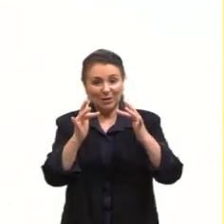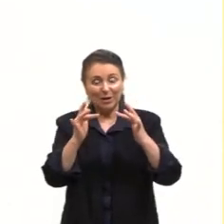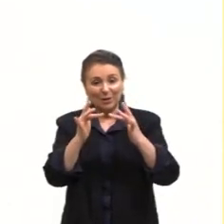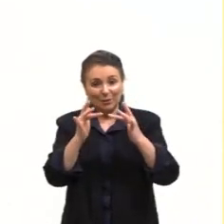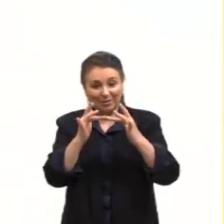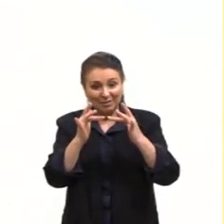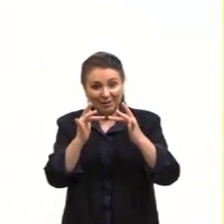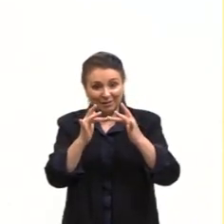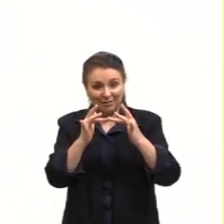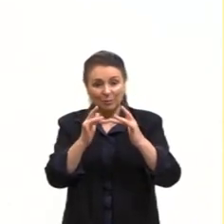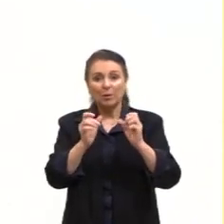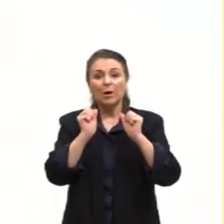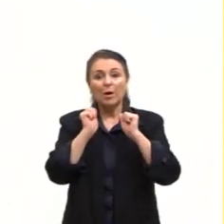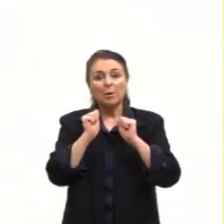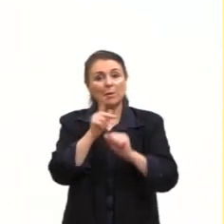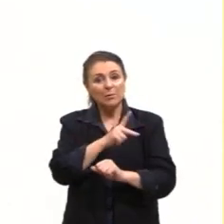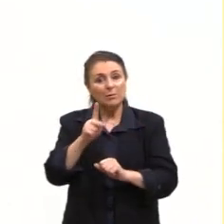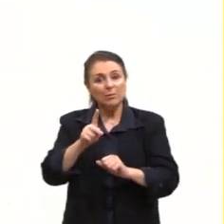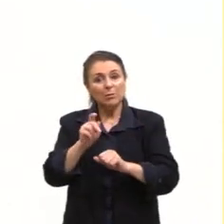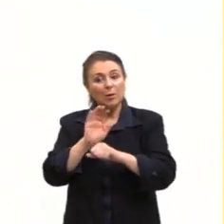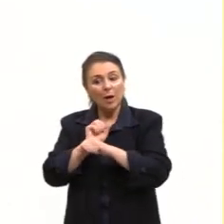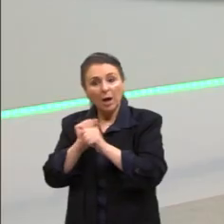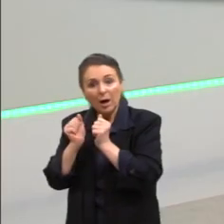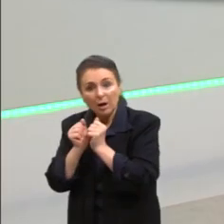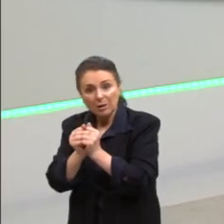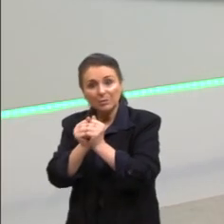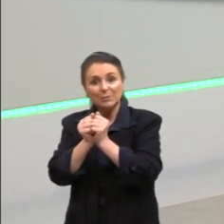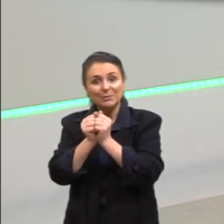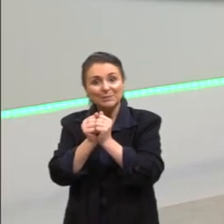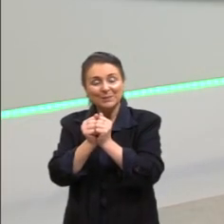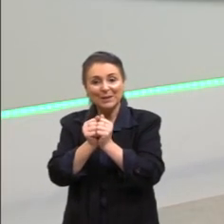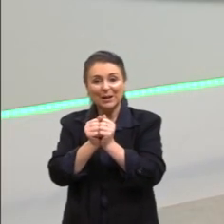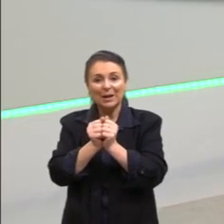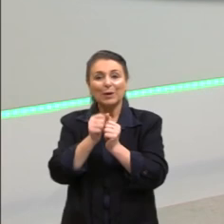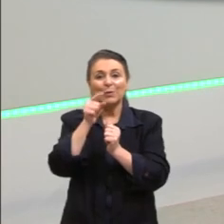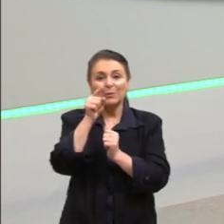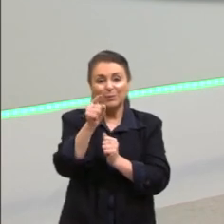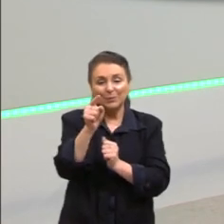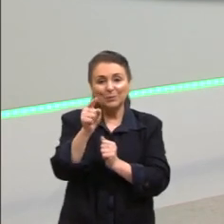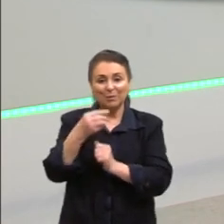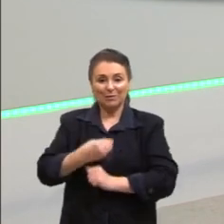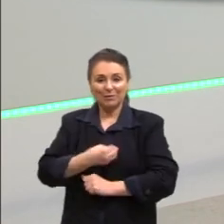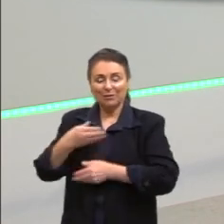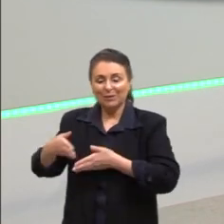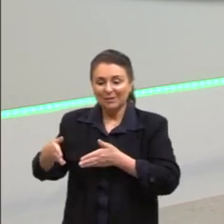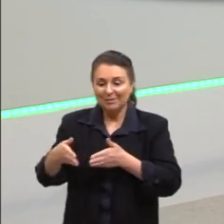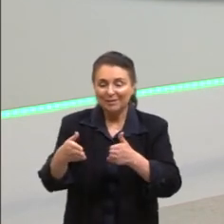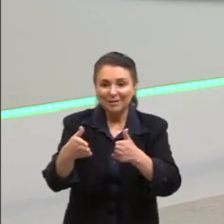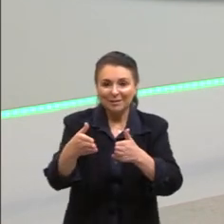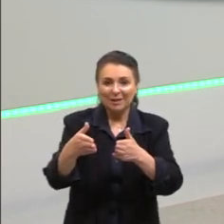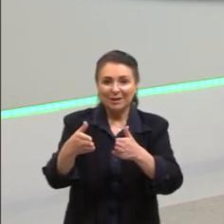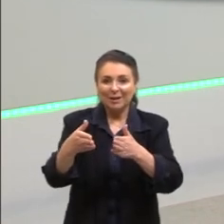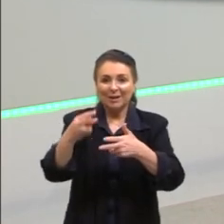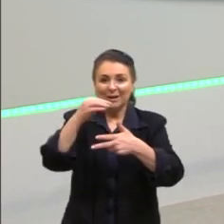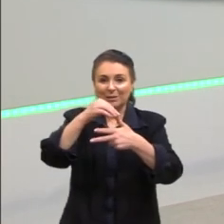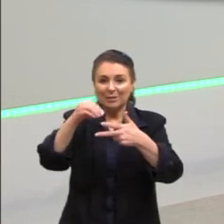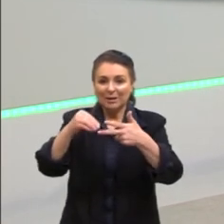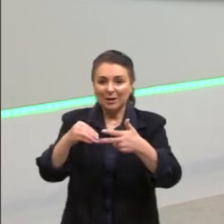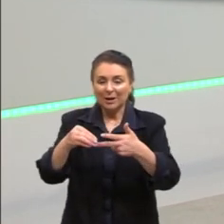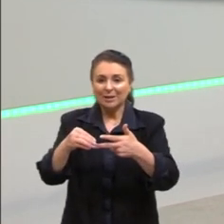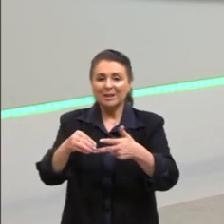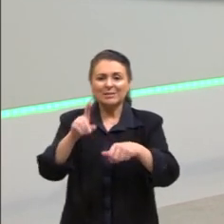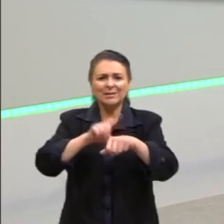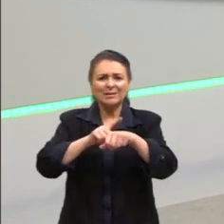eu possa acompanhar aí o que vocês fizeram ao longo dessa caminhada do pré-ENEM, ao longo aí dessa maratona